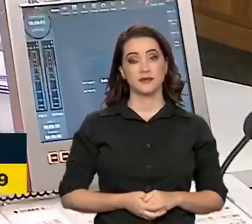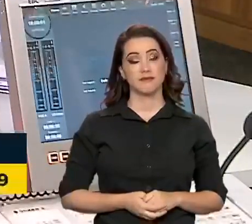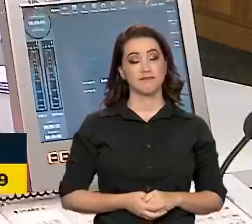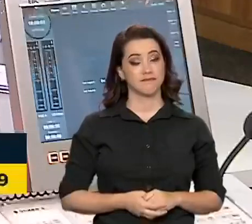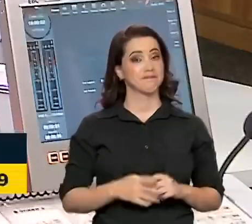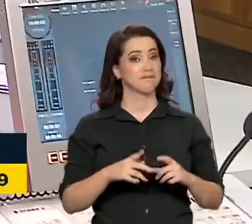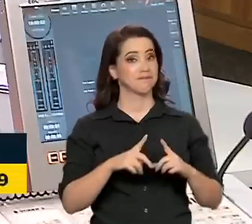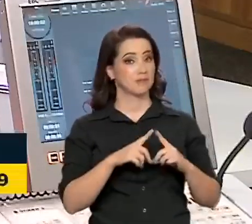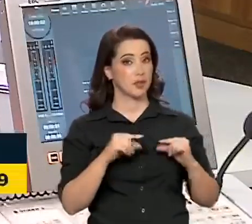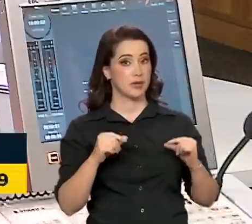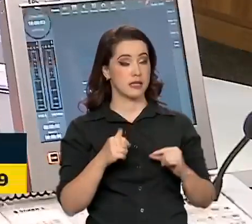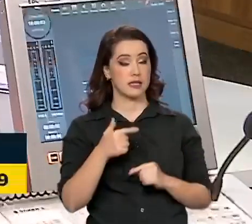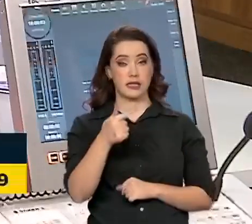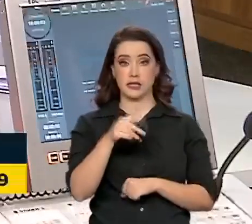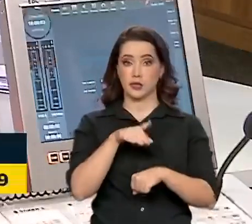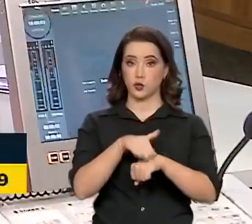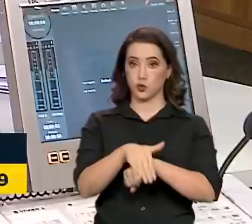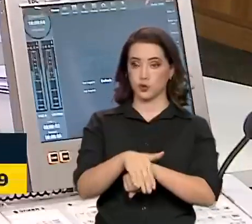Em Brasília, 19 horas.